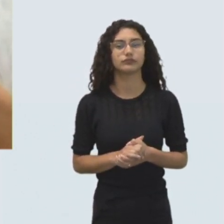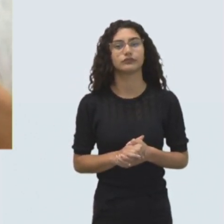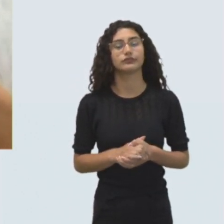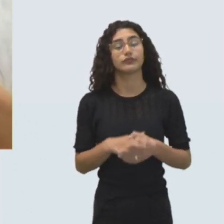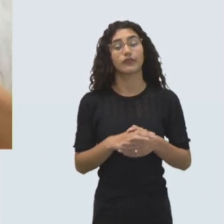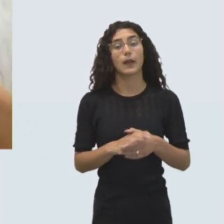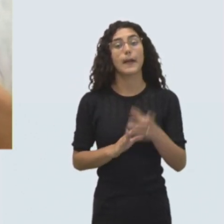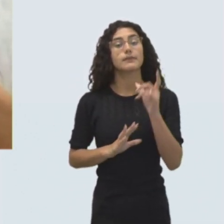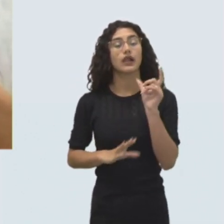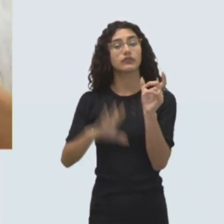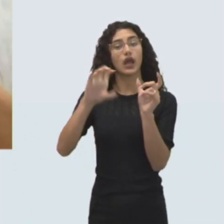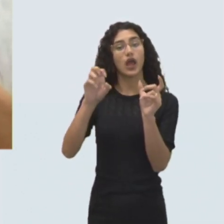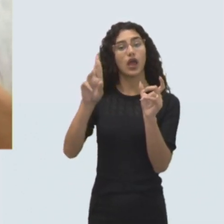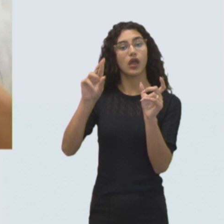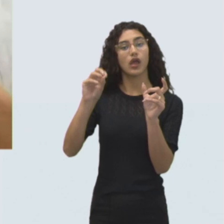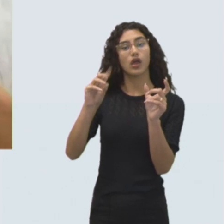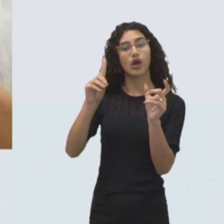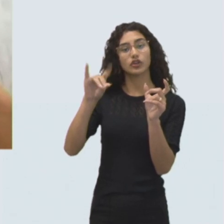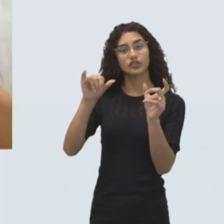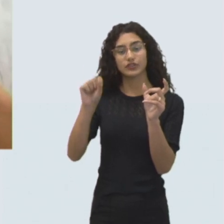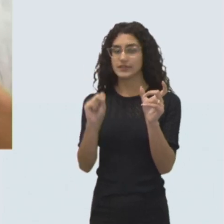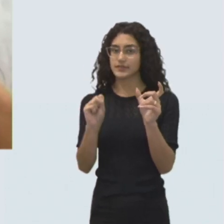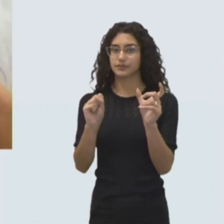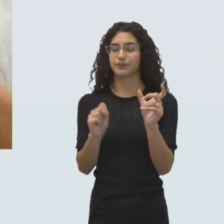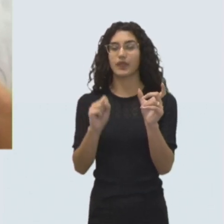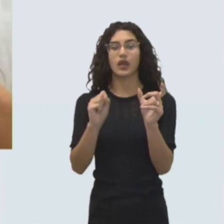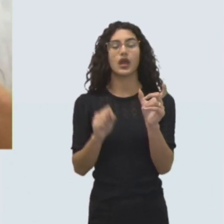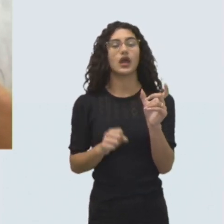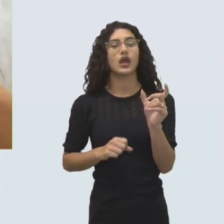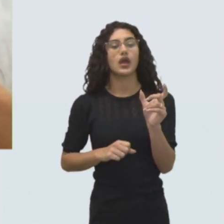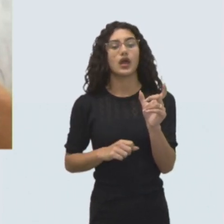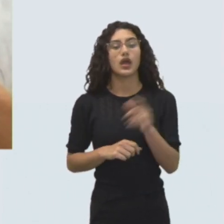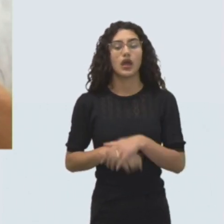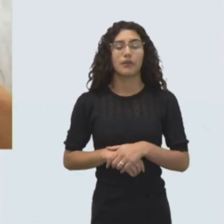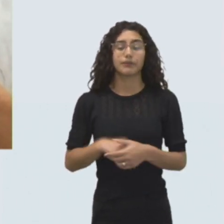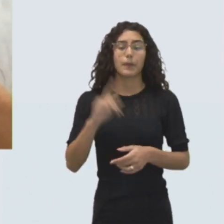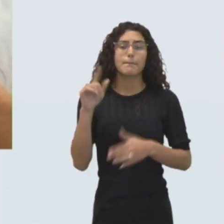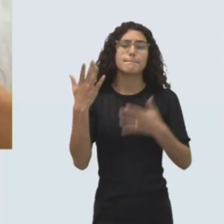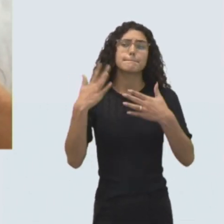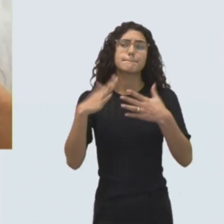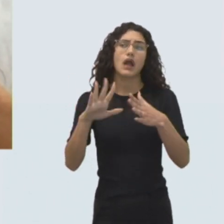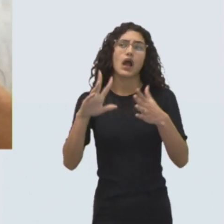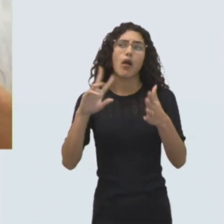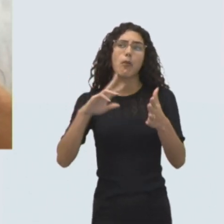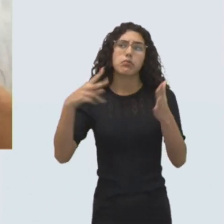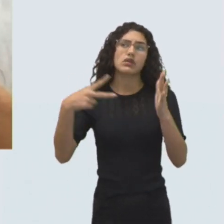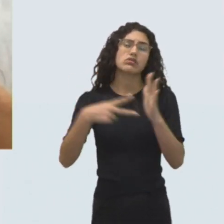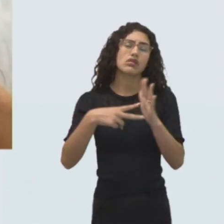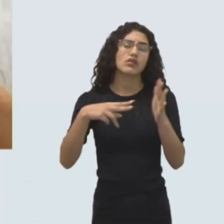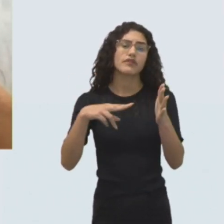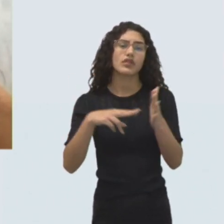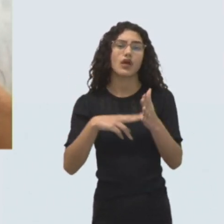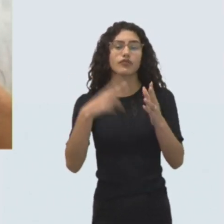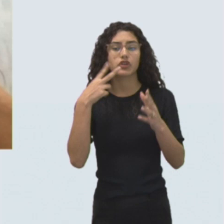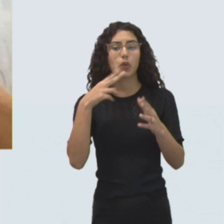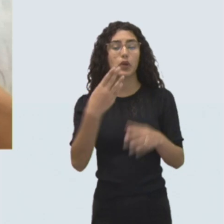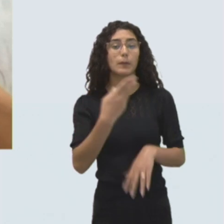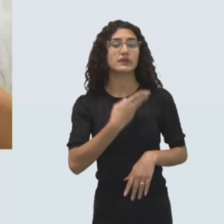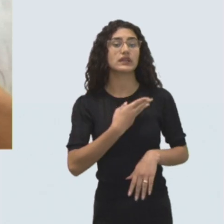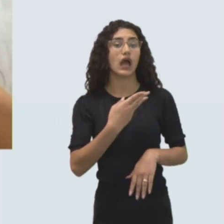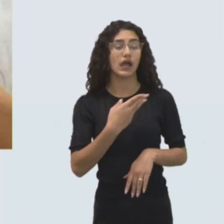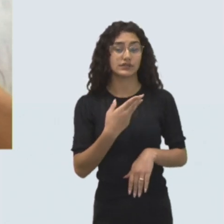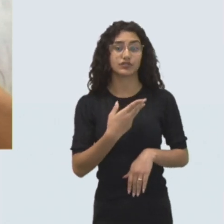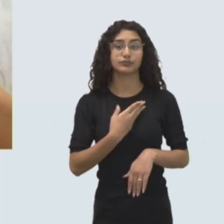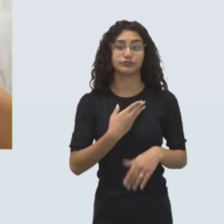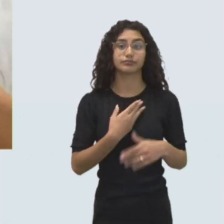palavra eros, né? Ela é o que mais bem definiria a visão de amizade, segundo Platão, filósofo